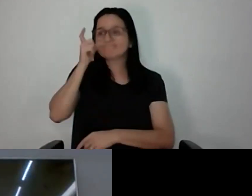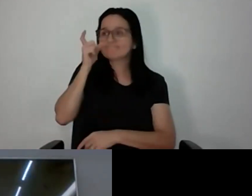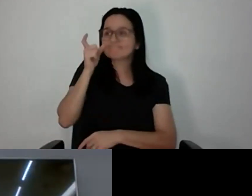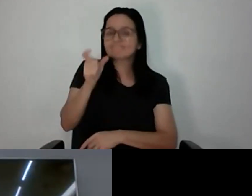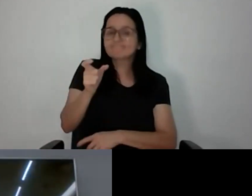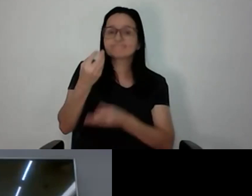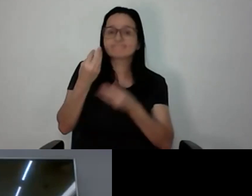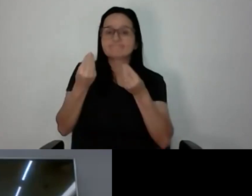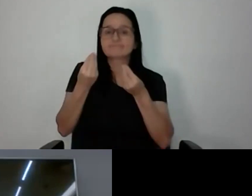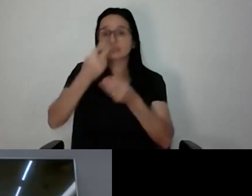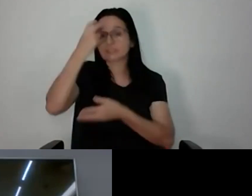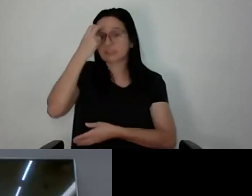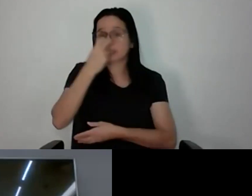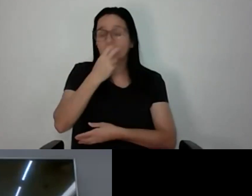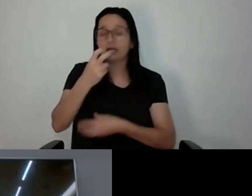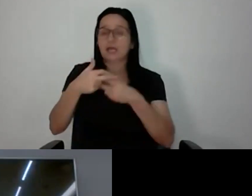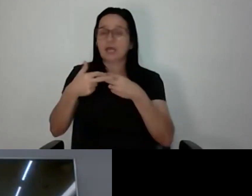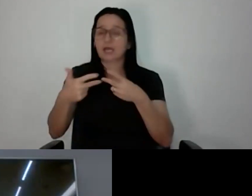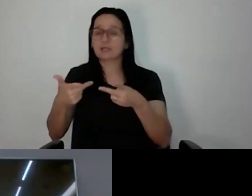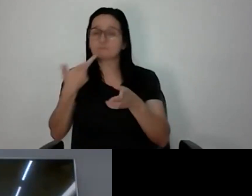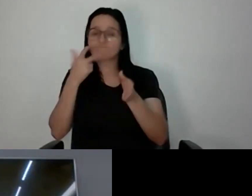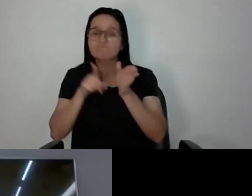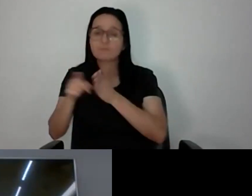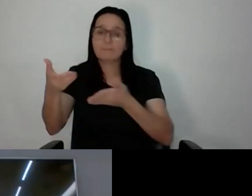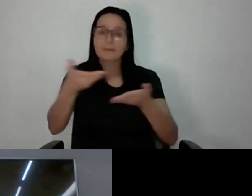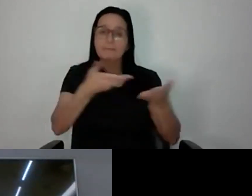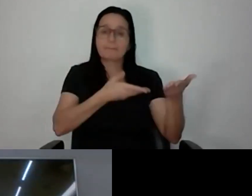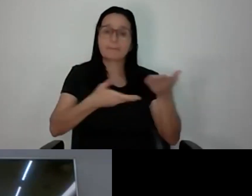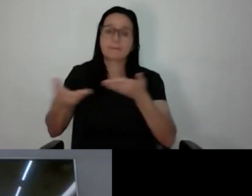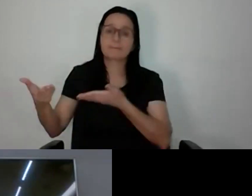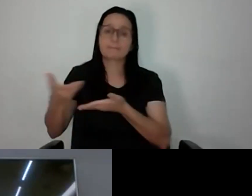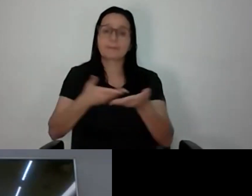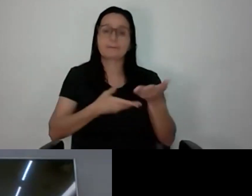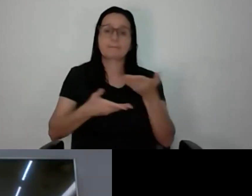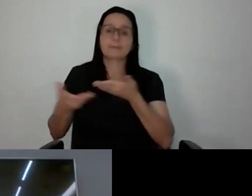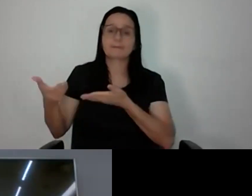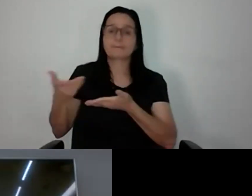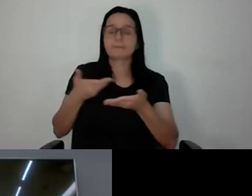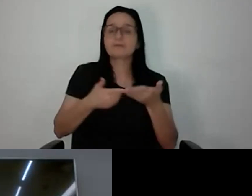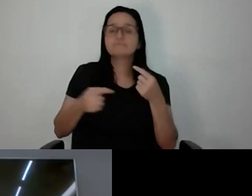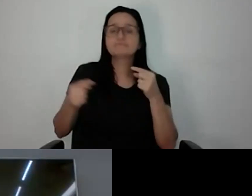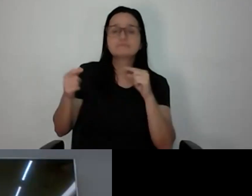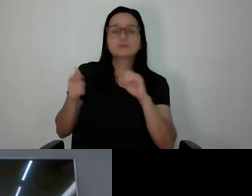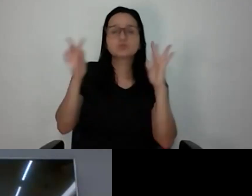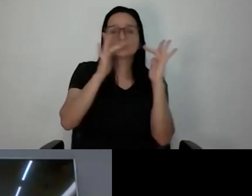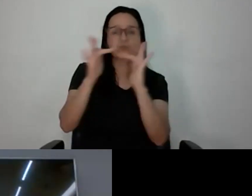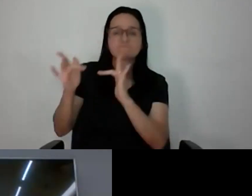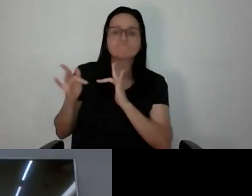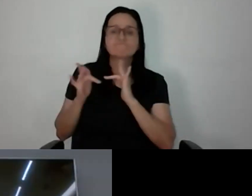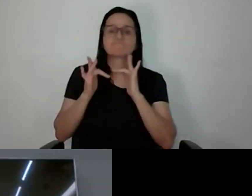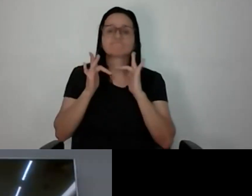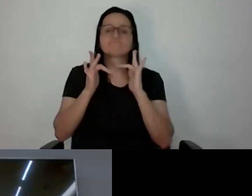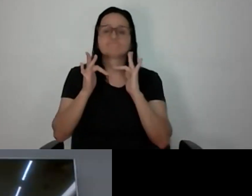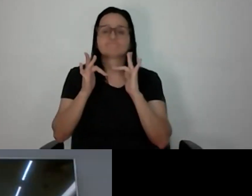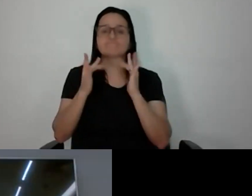intelectual. Acabei fazendo um intercâmbio em que tive contato, no primeiro momento, com propriedade intelectual na